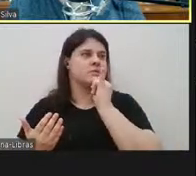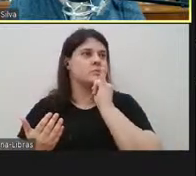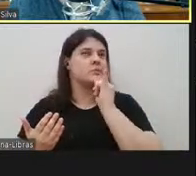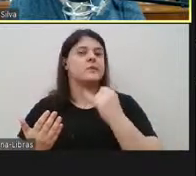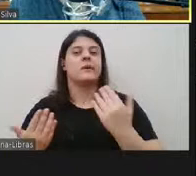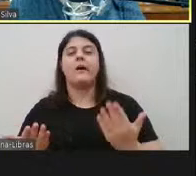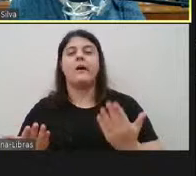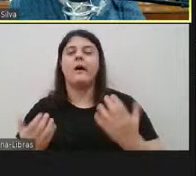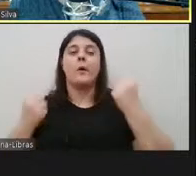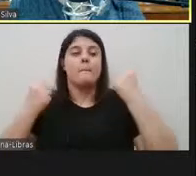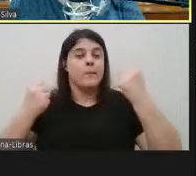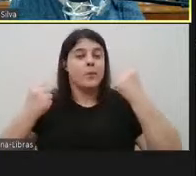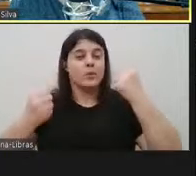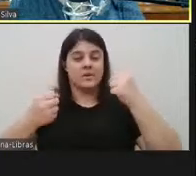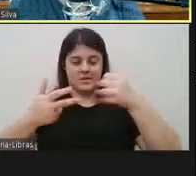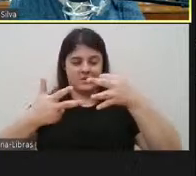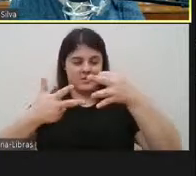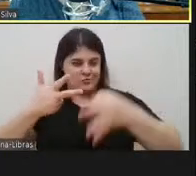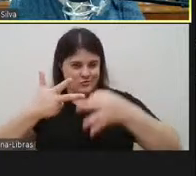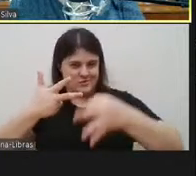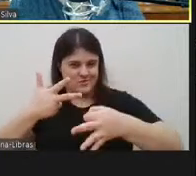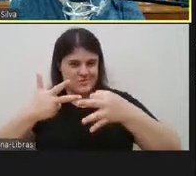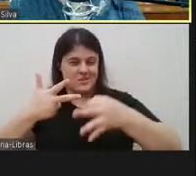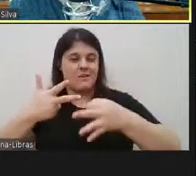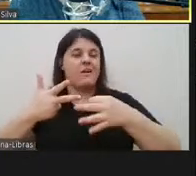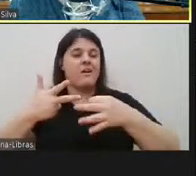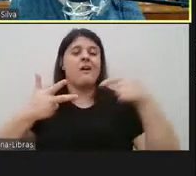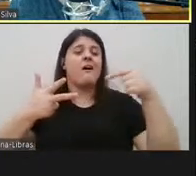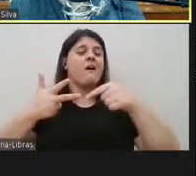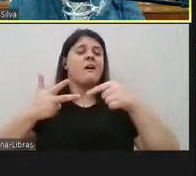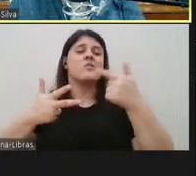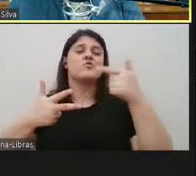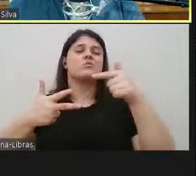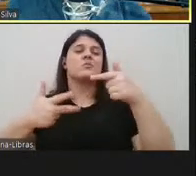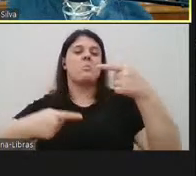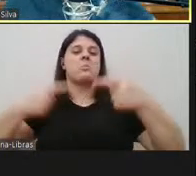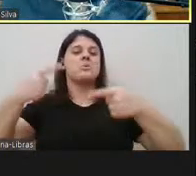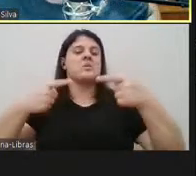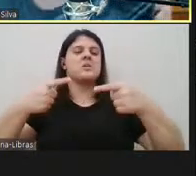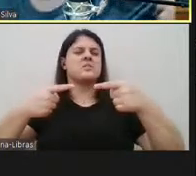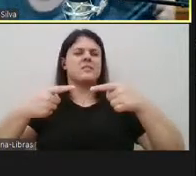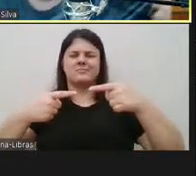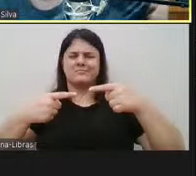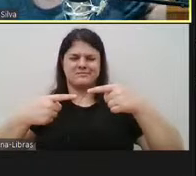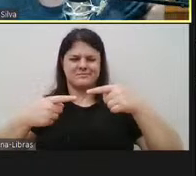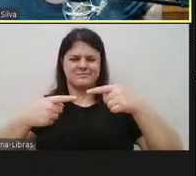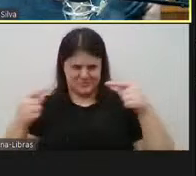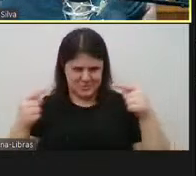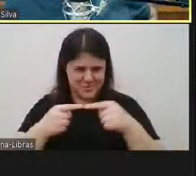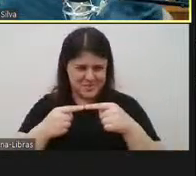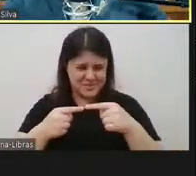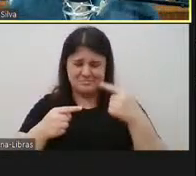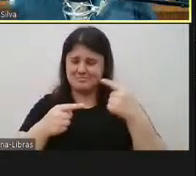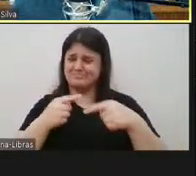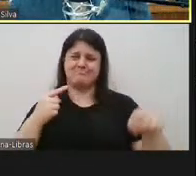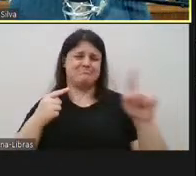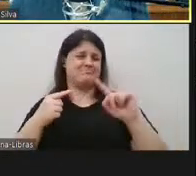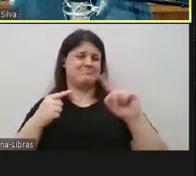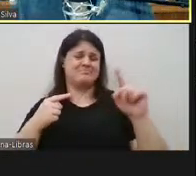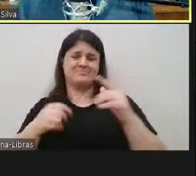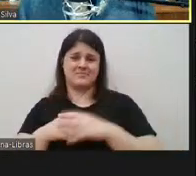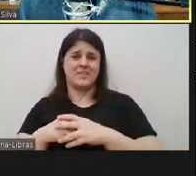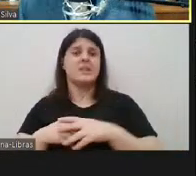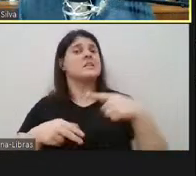o Poder Judiciário é um poder que não faz política e nos olhos né ilusório